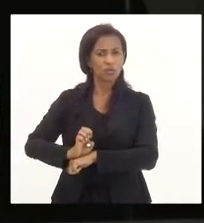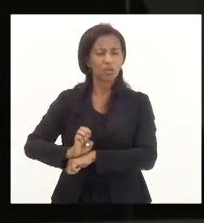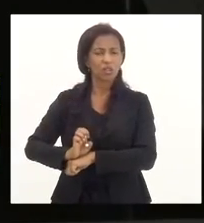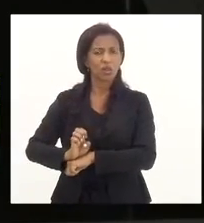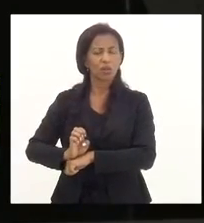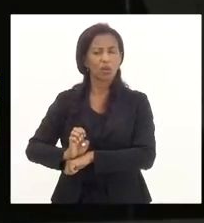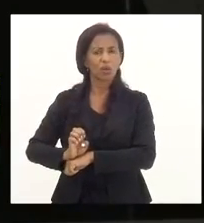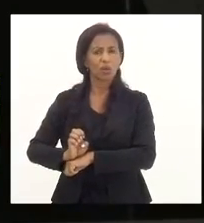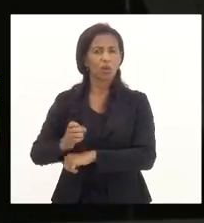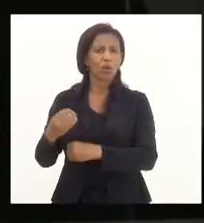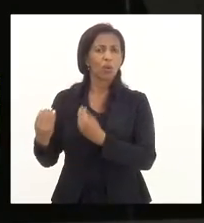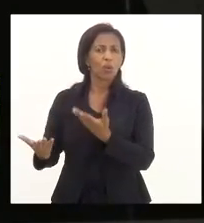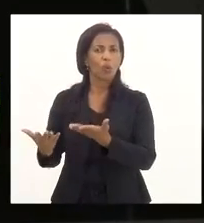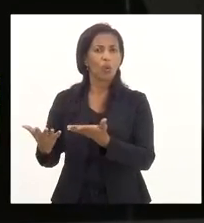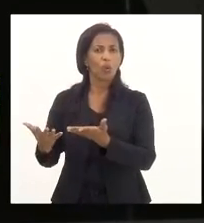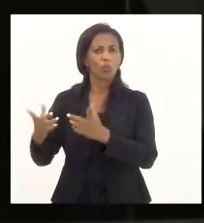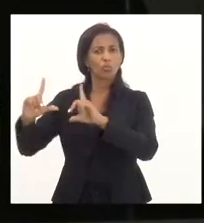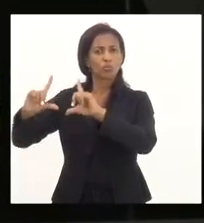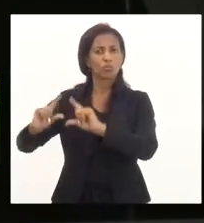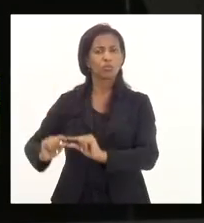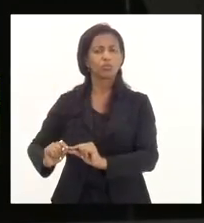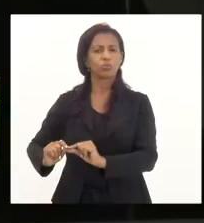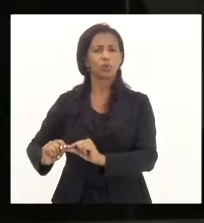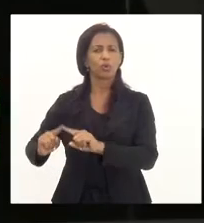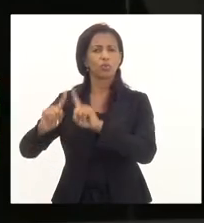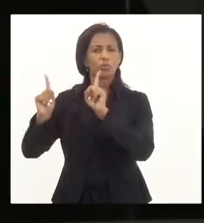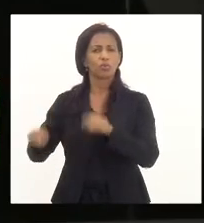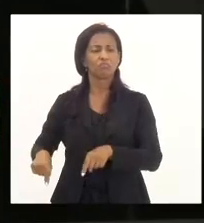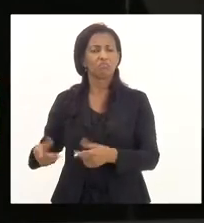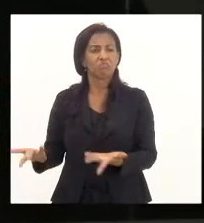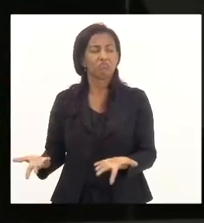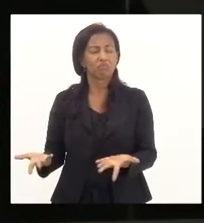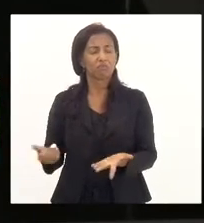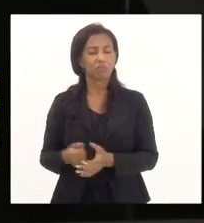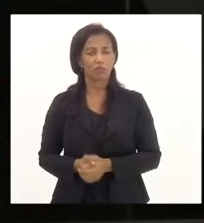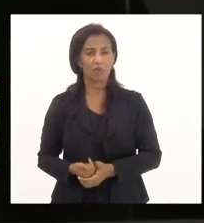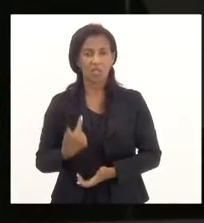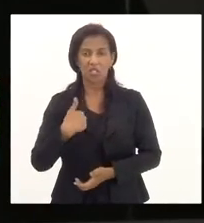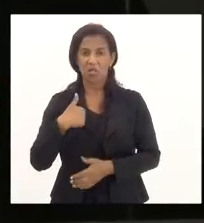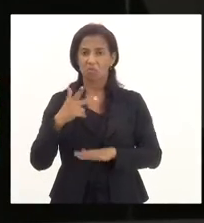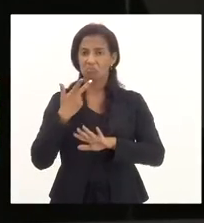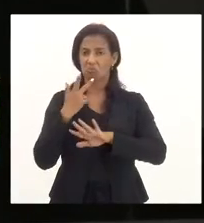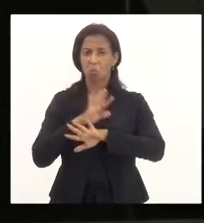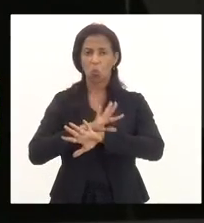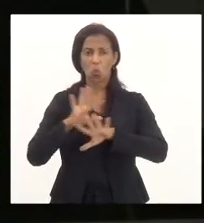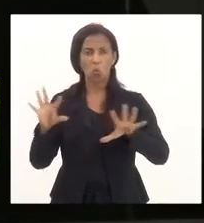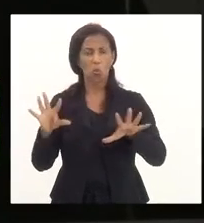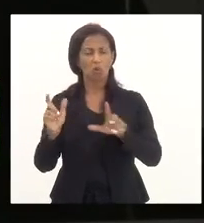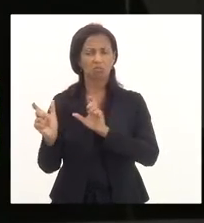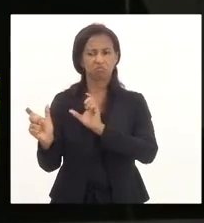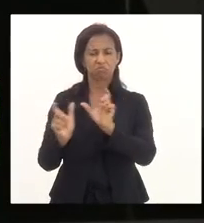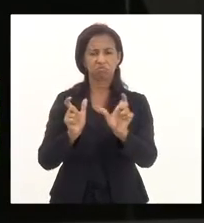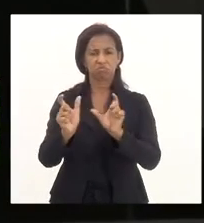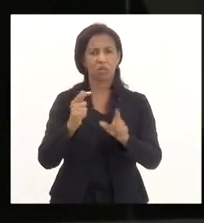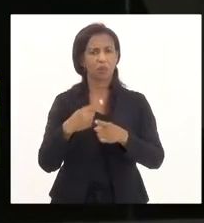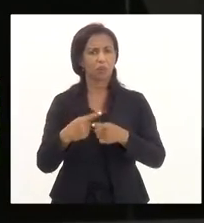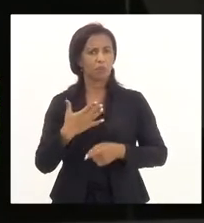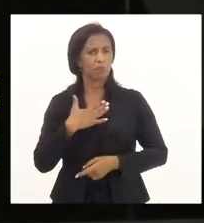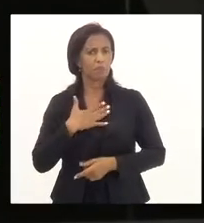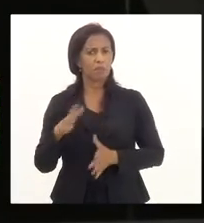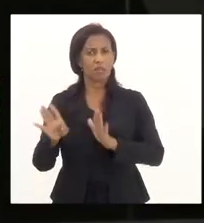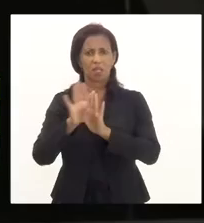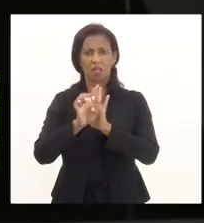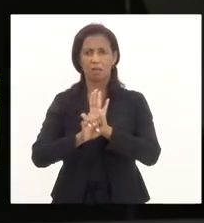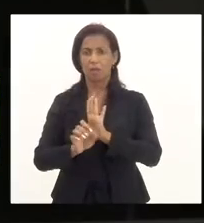com o achatamento dos Servidores não tô fazendo aqui nenhum e os sperniandi' porque a minha